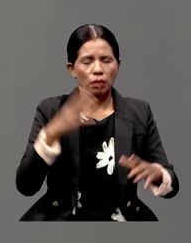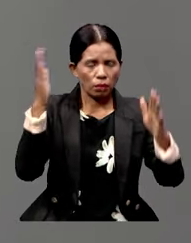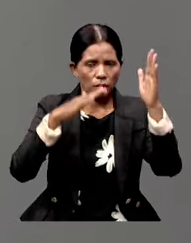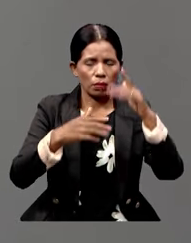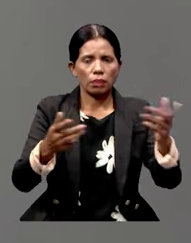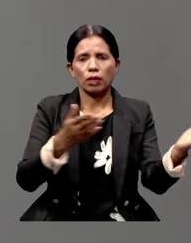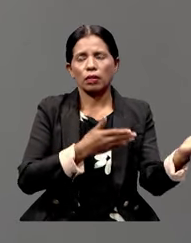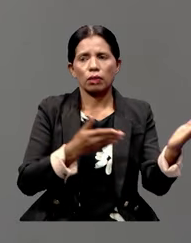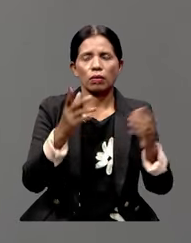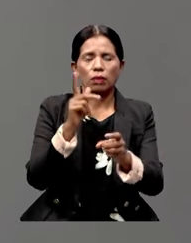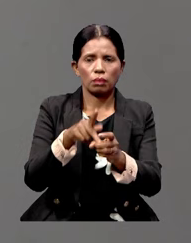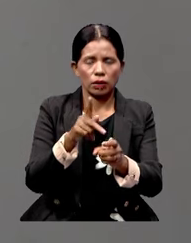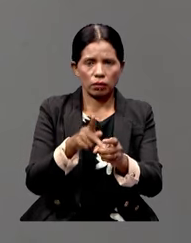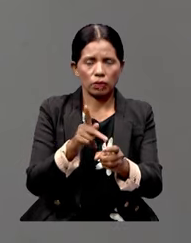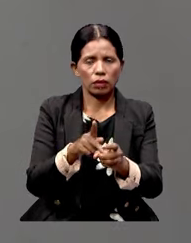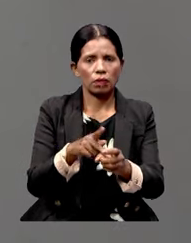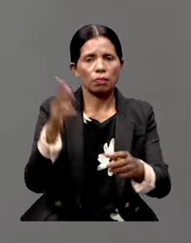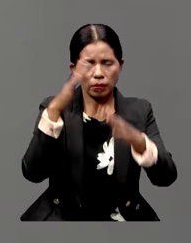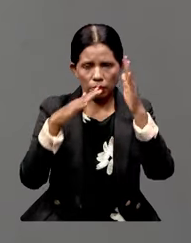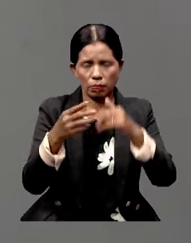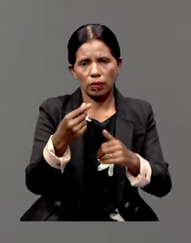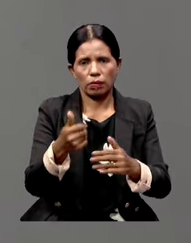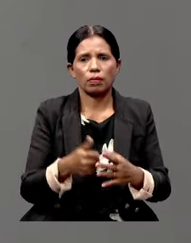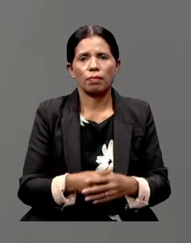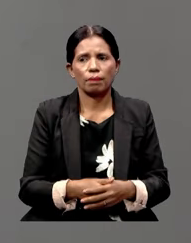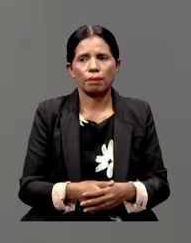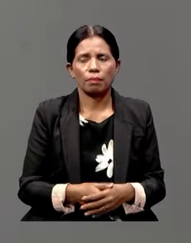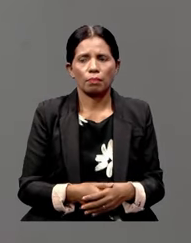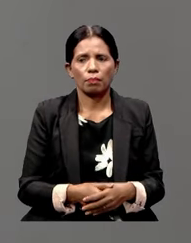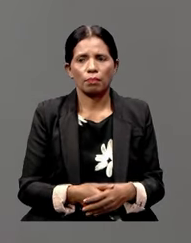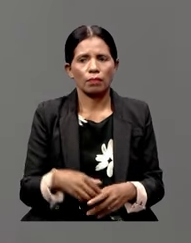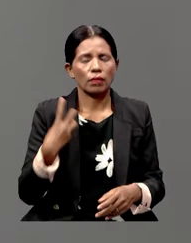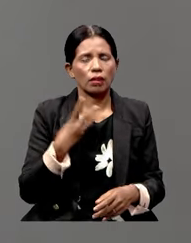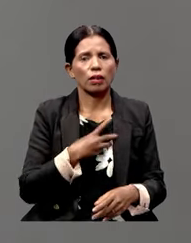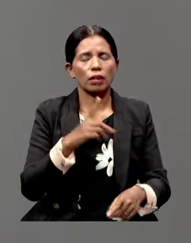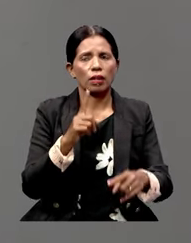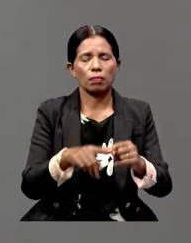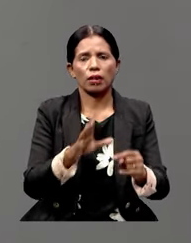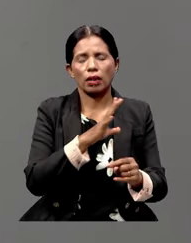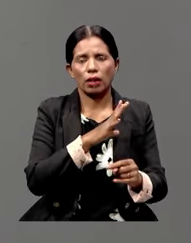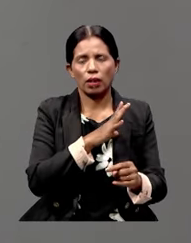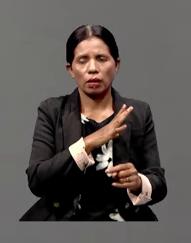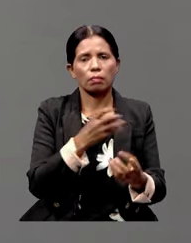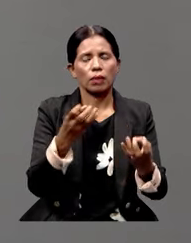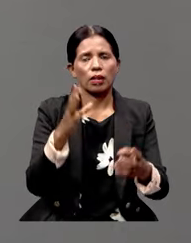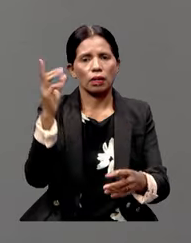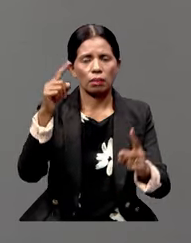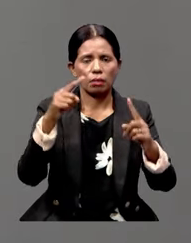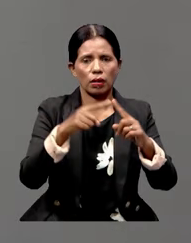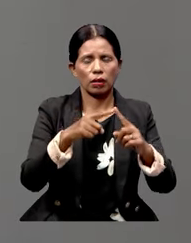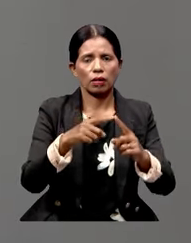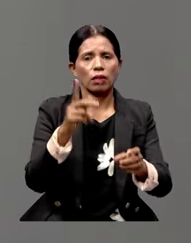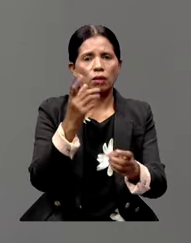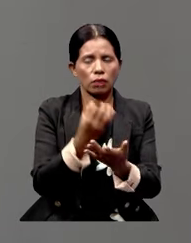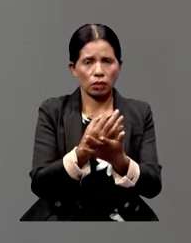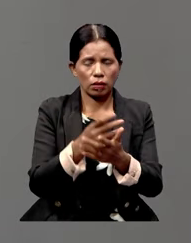fundo minaraya na vamos, problema e tuan. Antau, Ita labele dependência makas baia na bana, baia